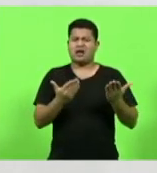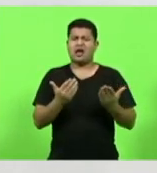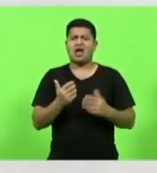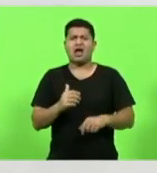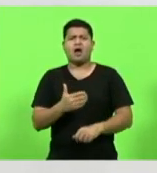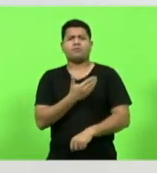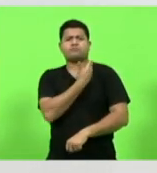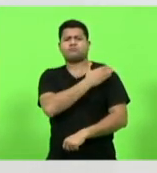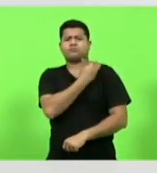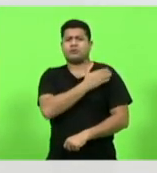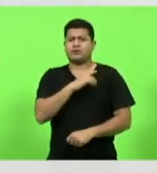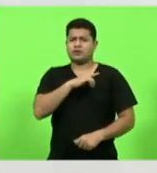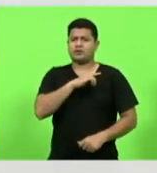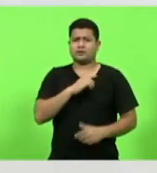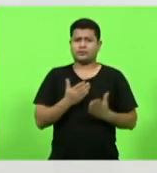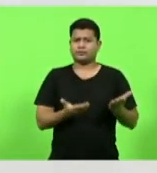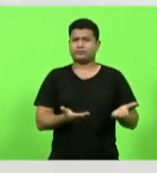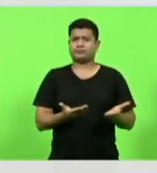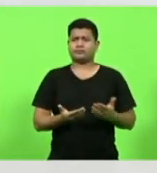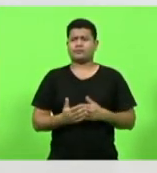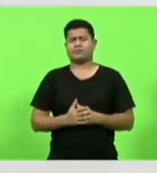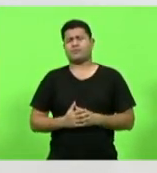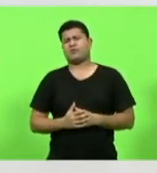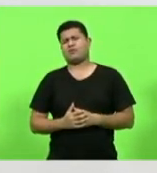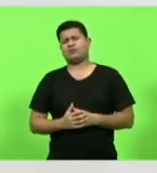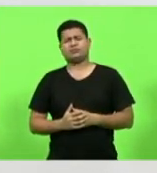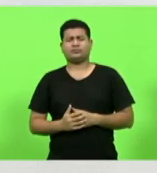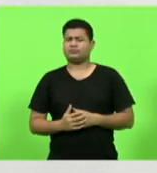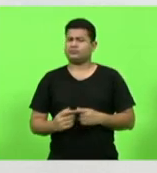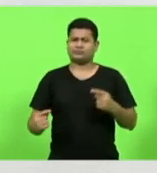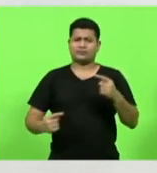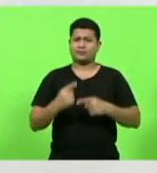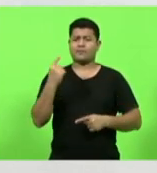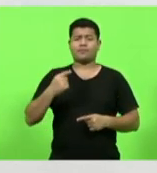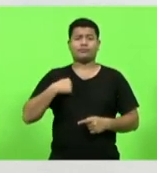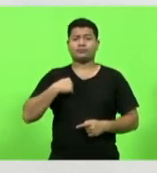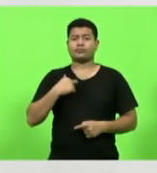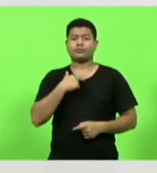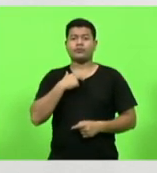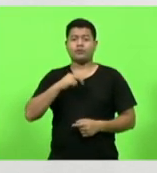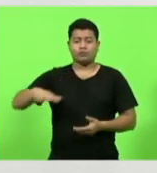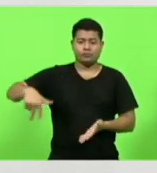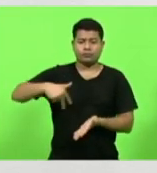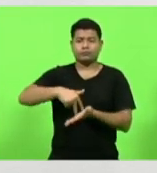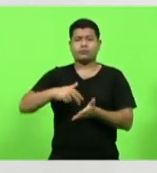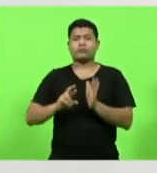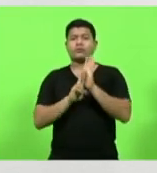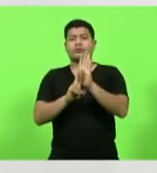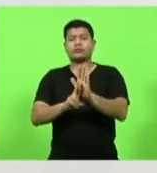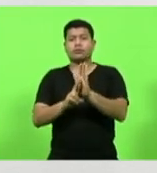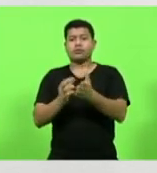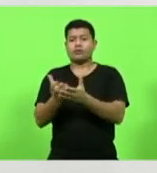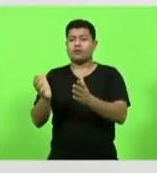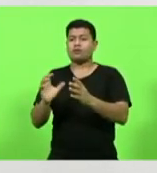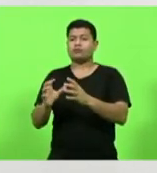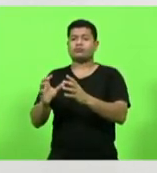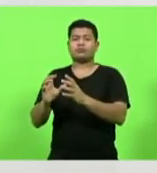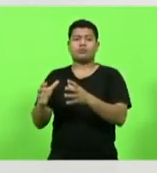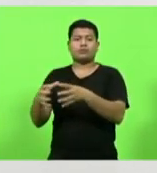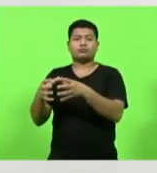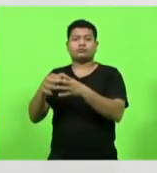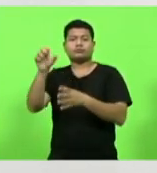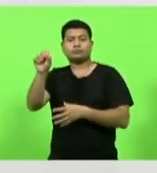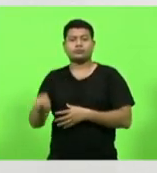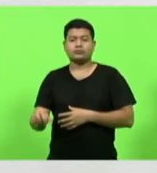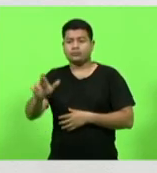mesmo. E eu não posso estar aqui representando uma parcela do povo catarinense, da região sul, de